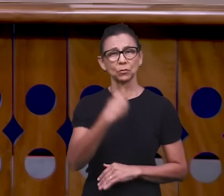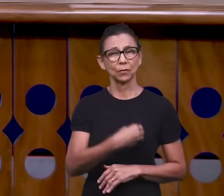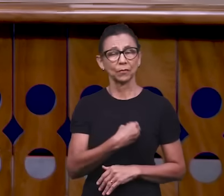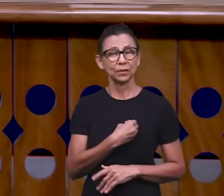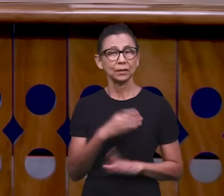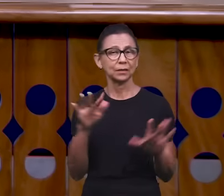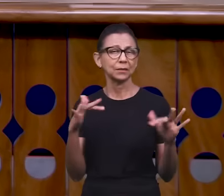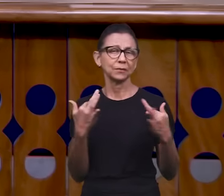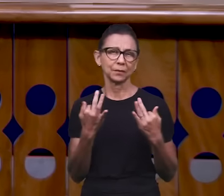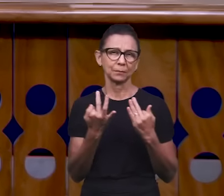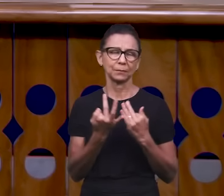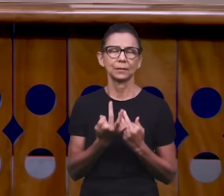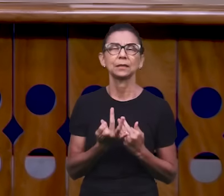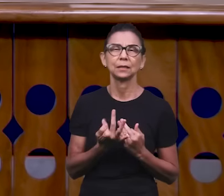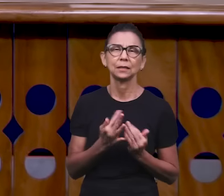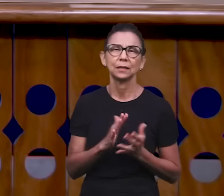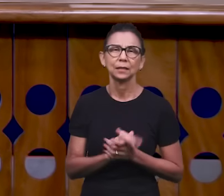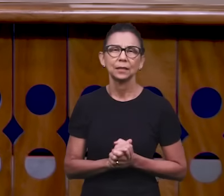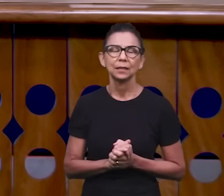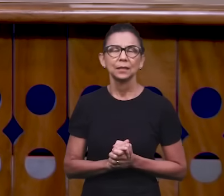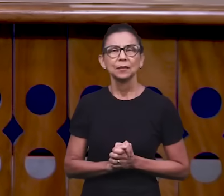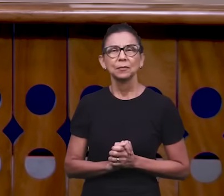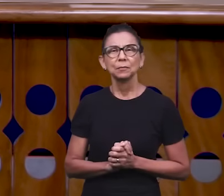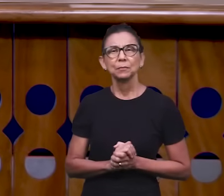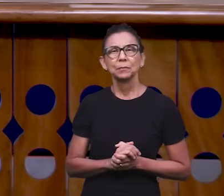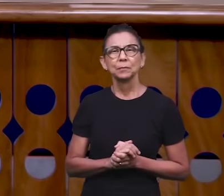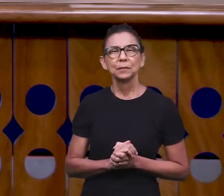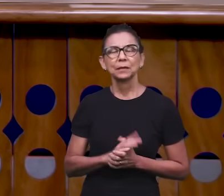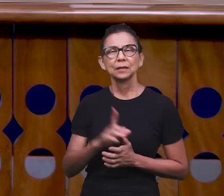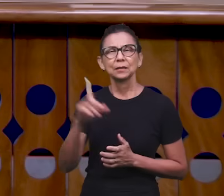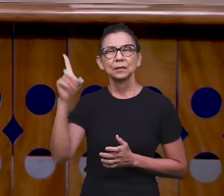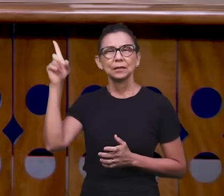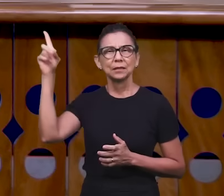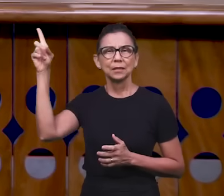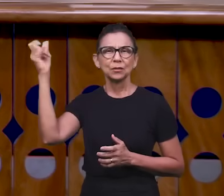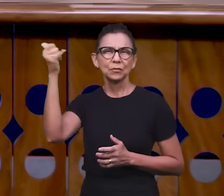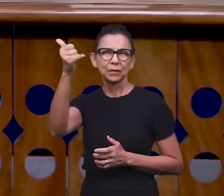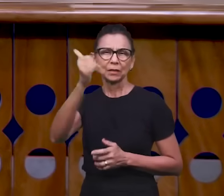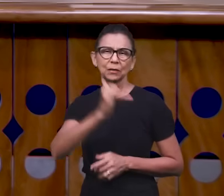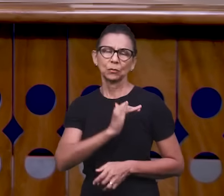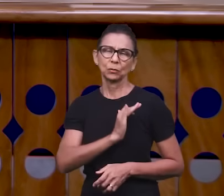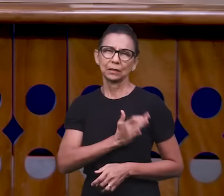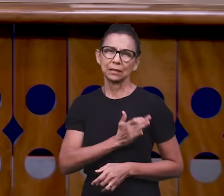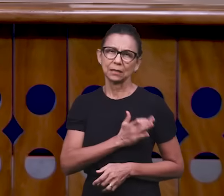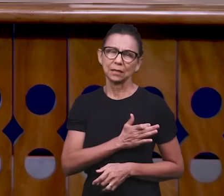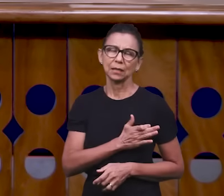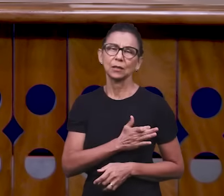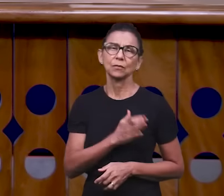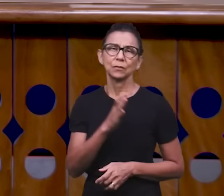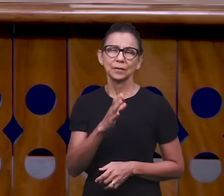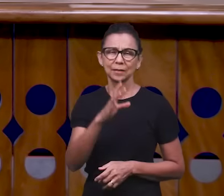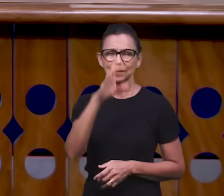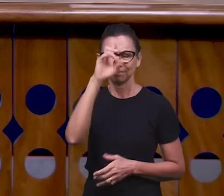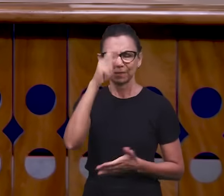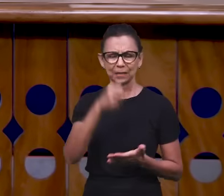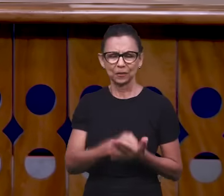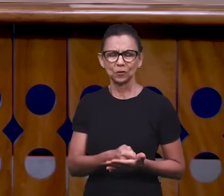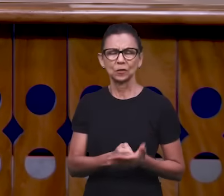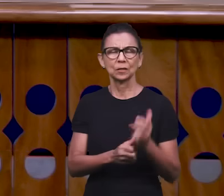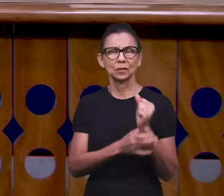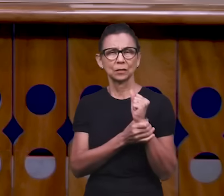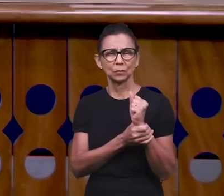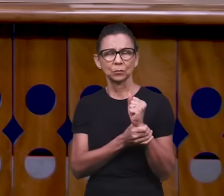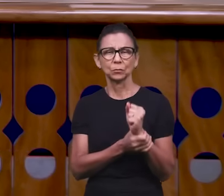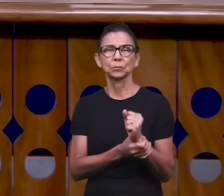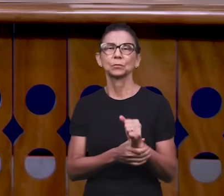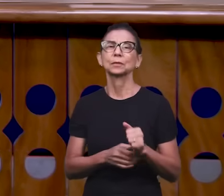seu lar, para que a palavra de Deus nesta noite ela possa falar ao seu coração, para tomar uma decisão segura para as coisas de Deus